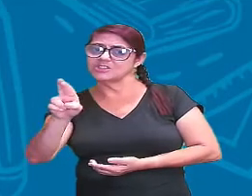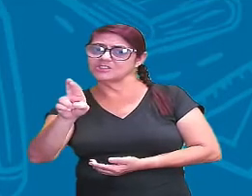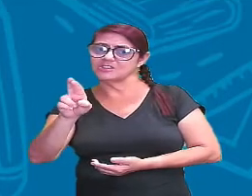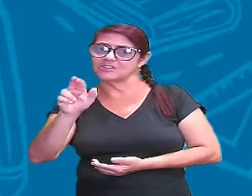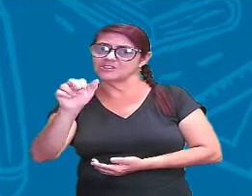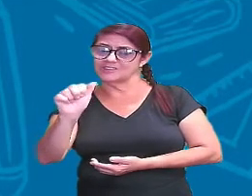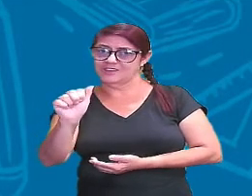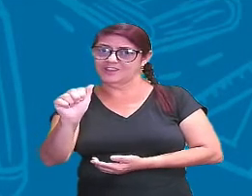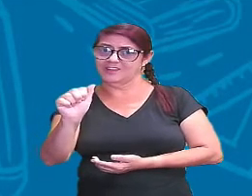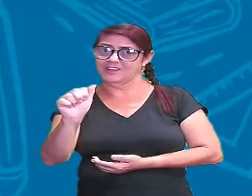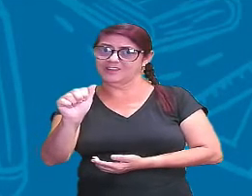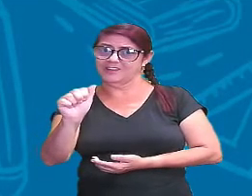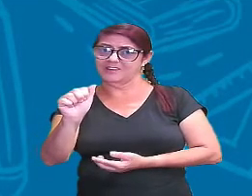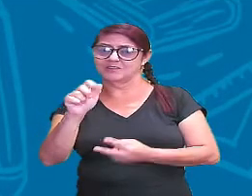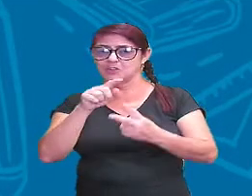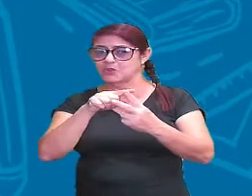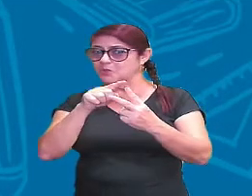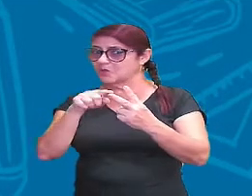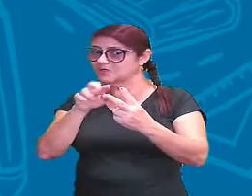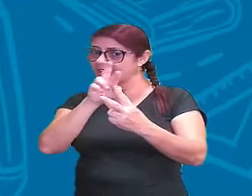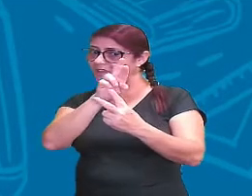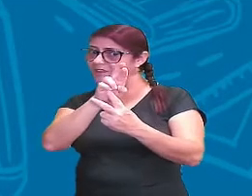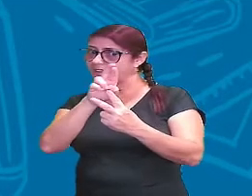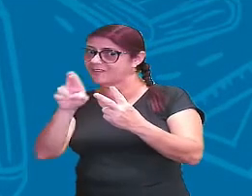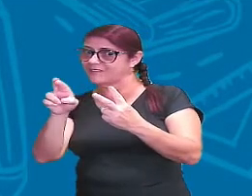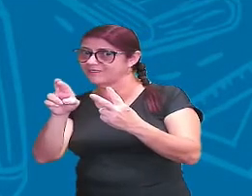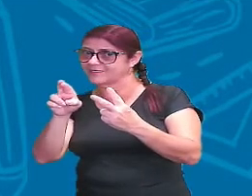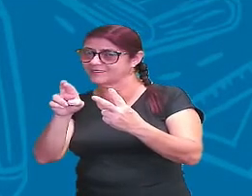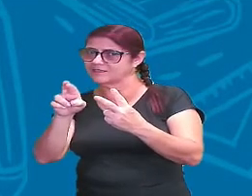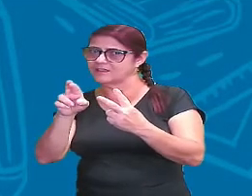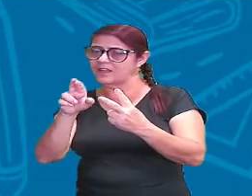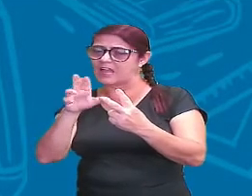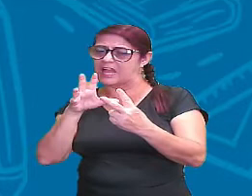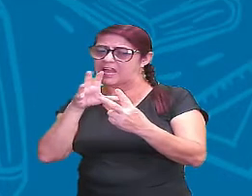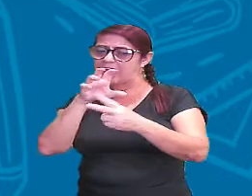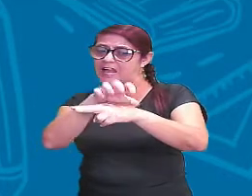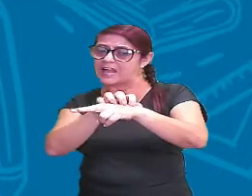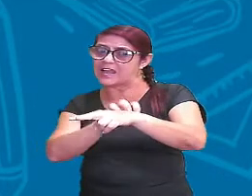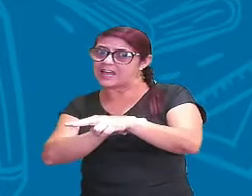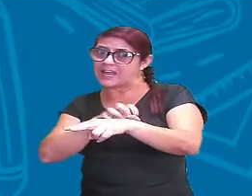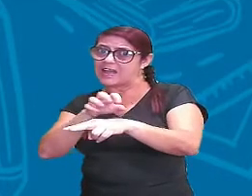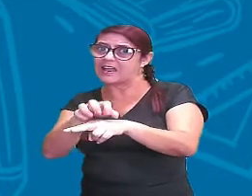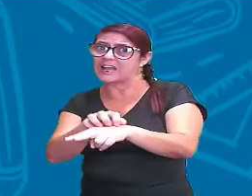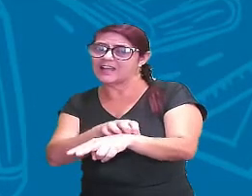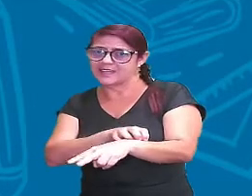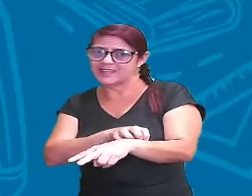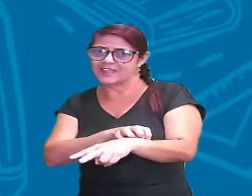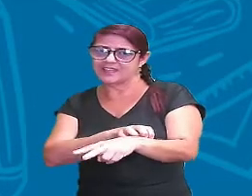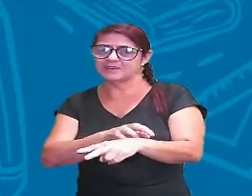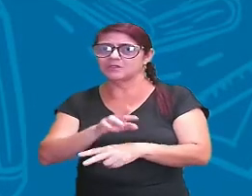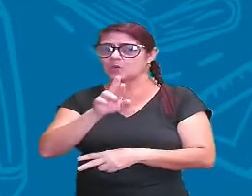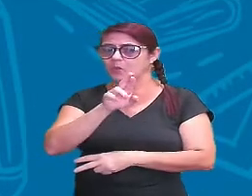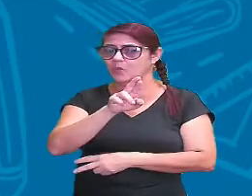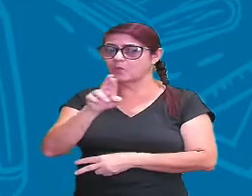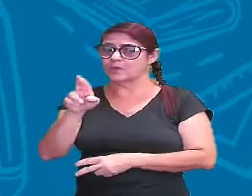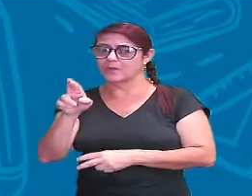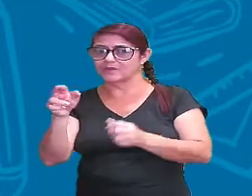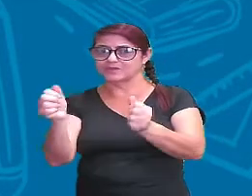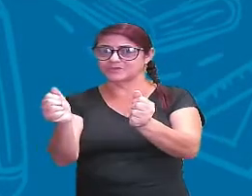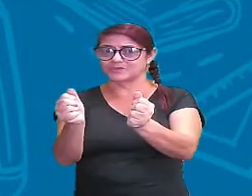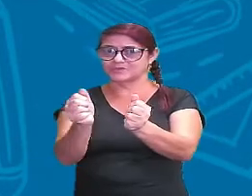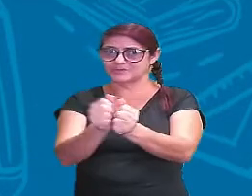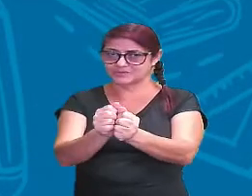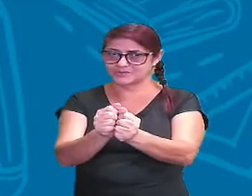jarra, arranha. Então, essas palavras, elas estão escritas com duas letrinhas R.